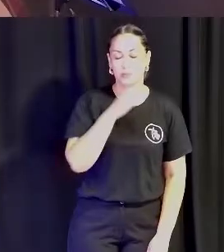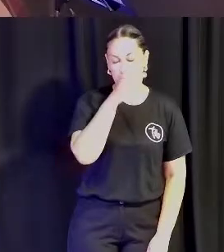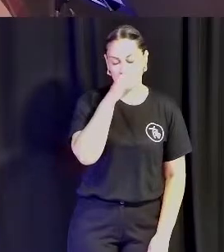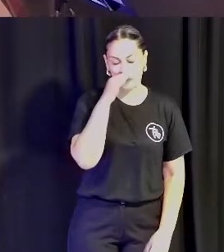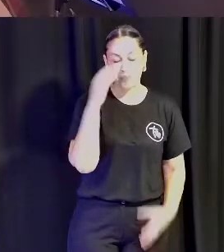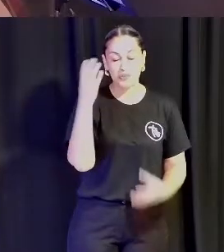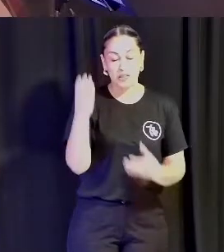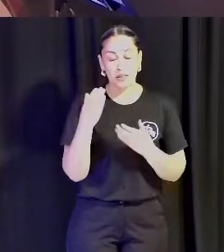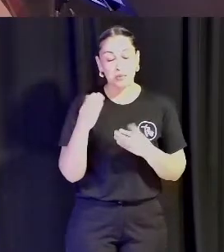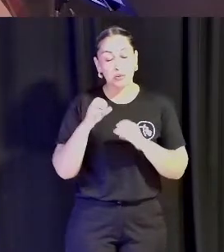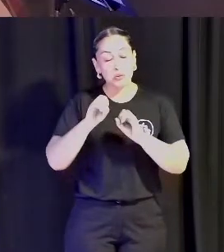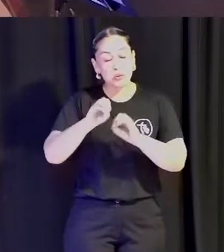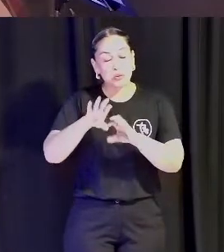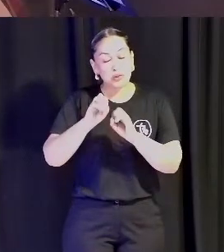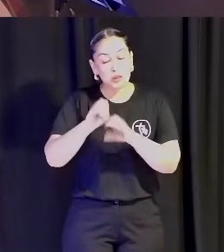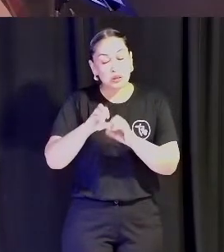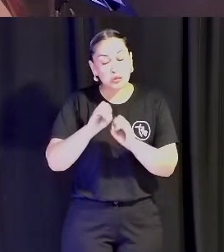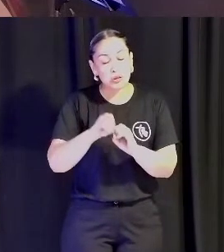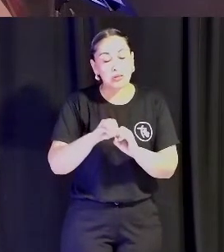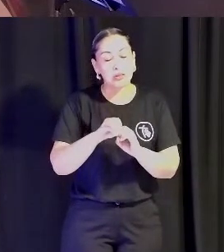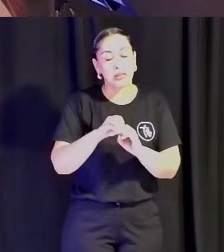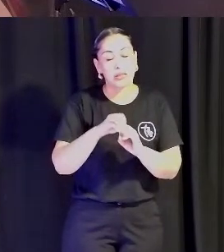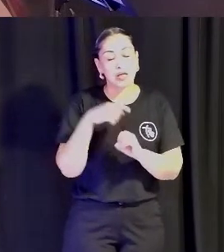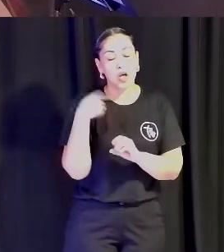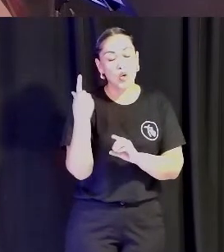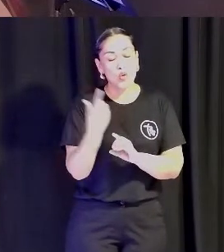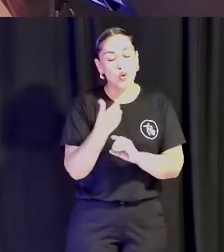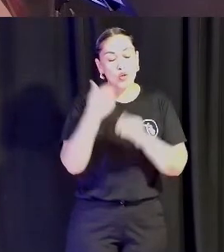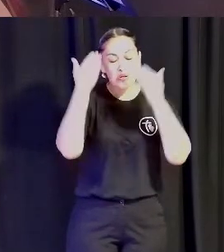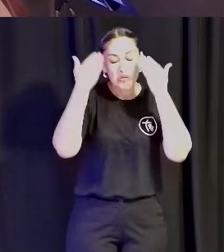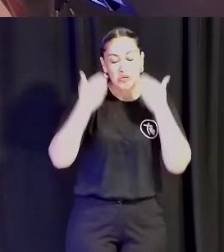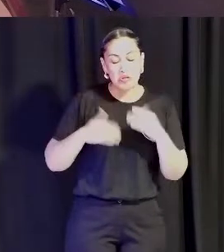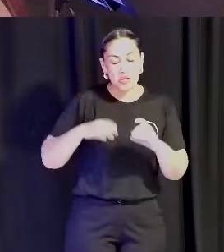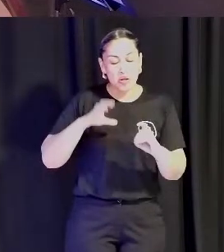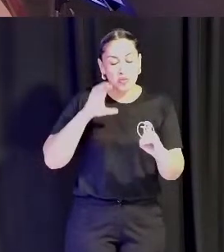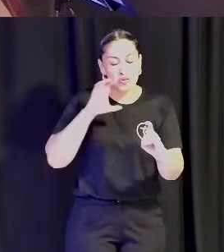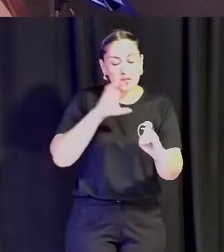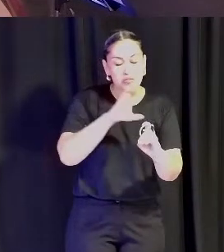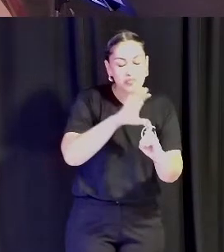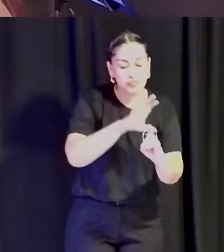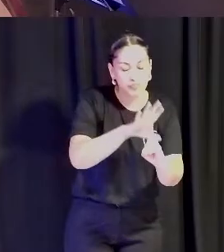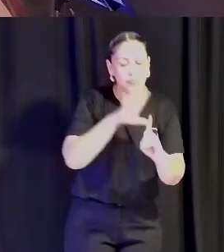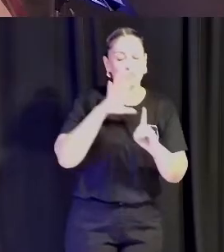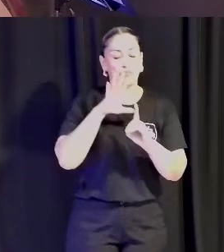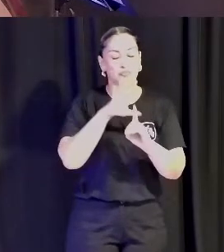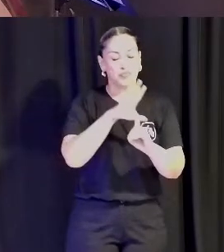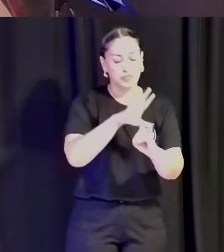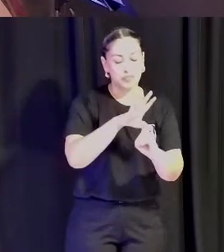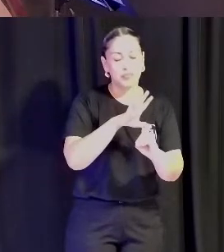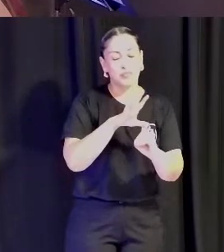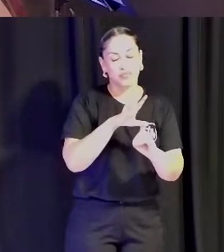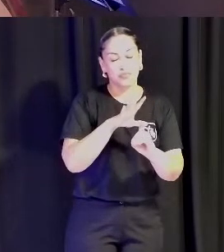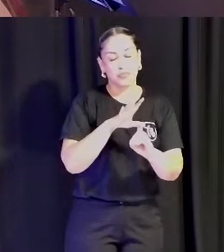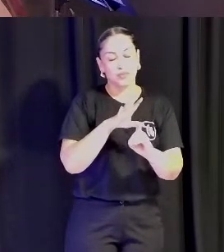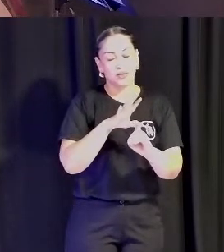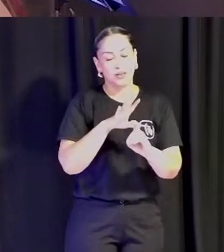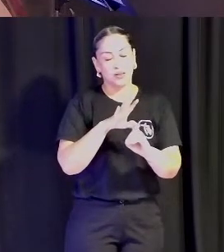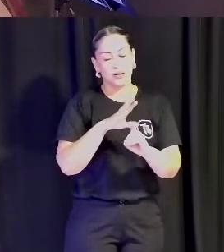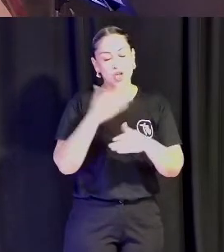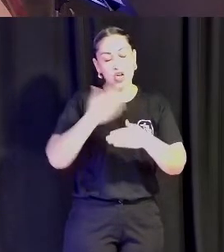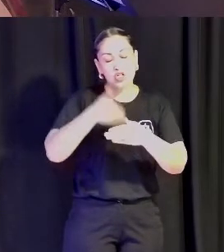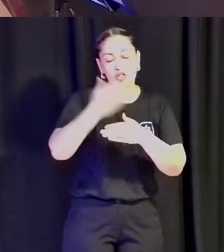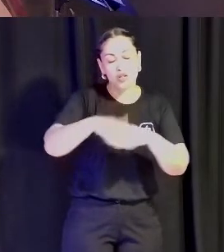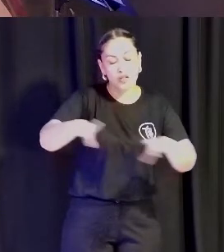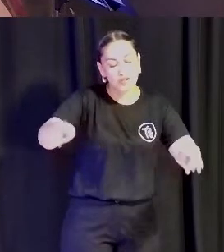Ele quer nos ensinar a sermos resilientes diante das situações mais adversas,